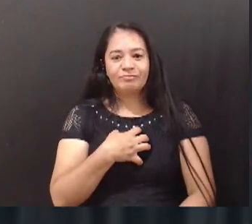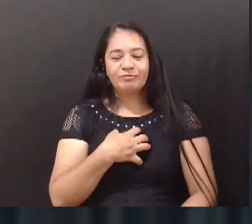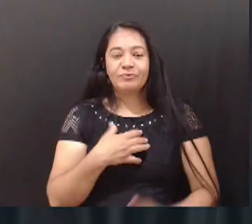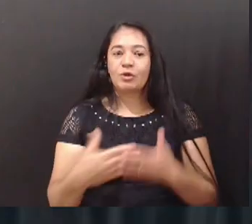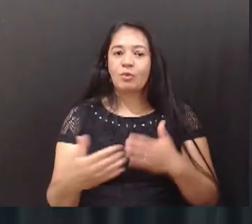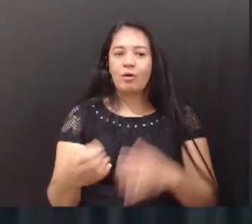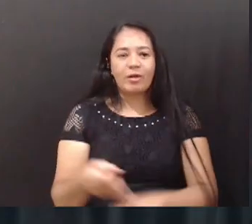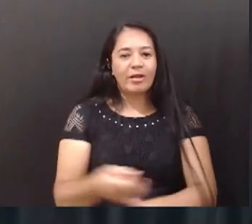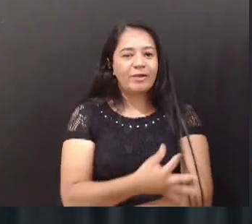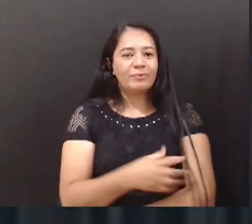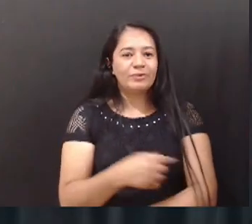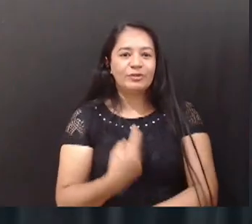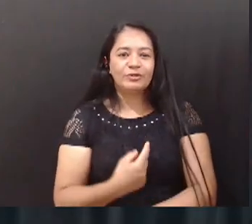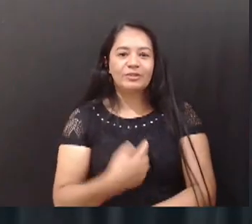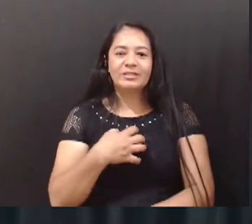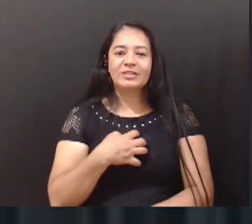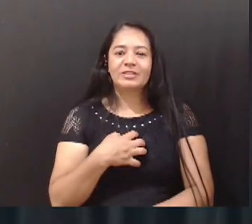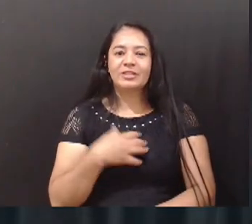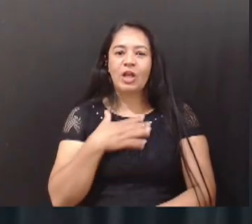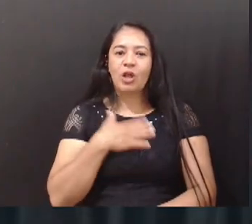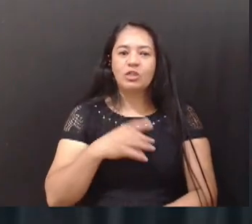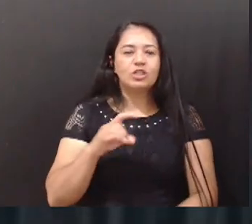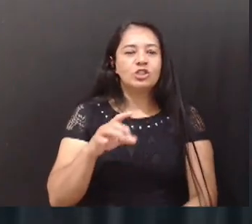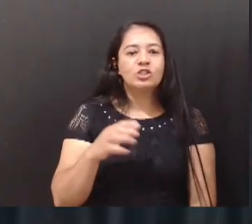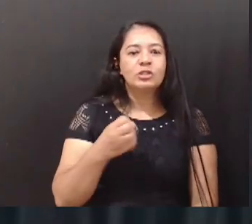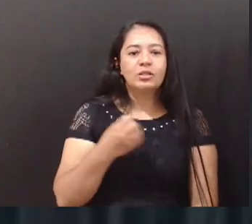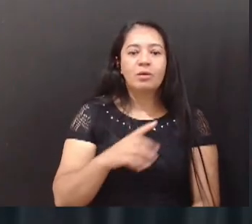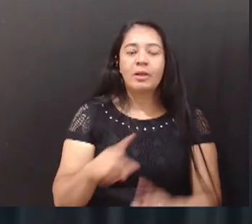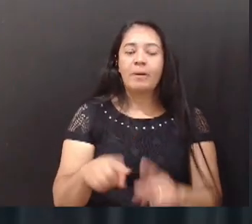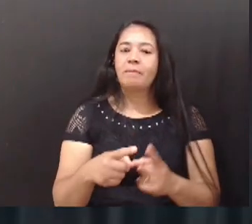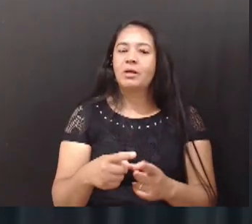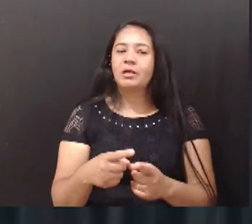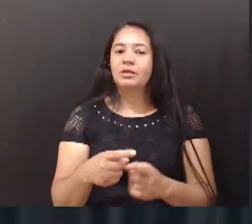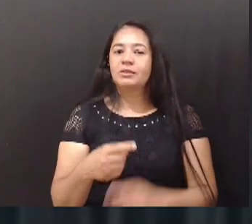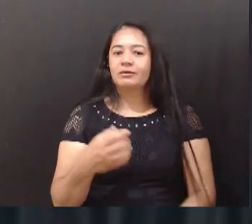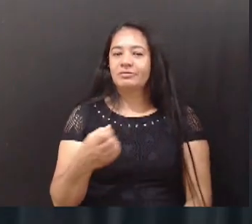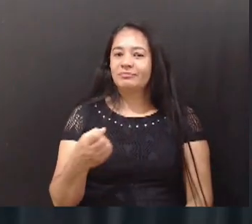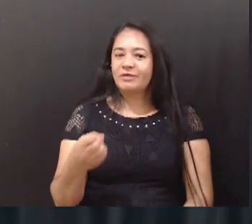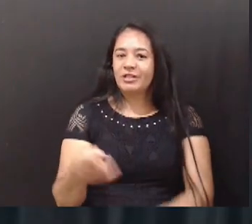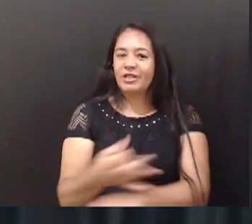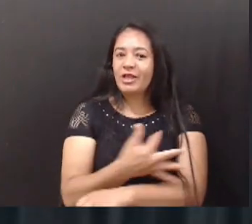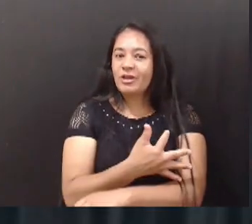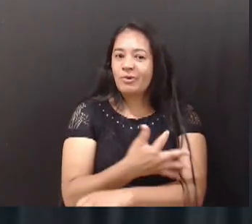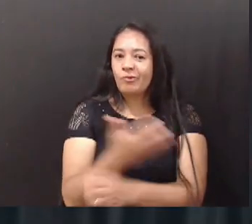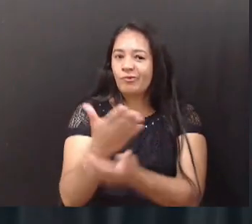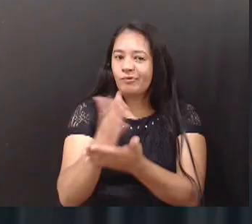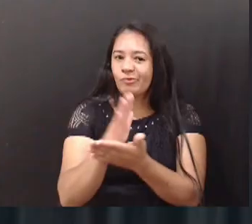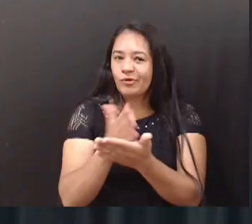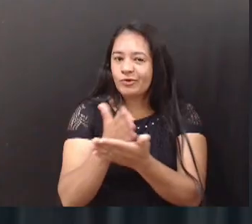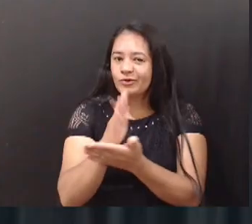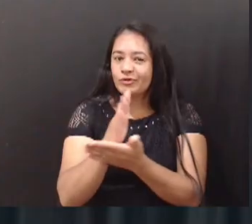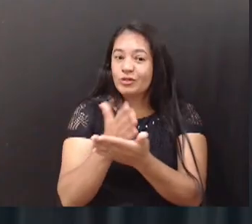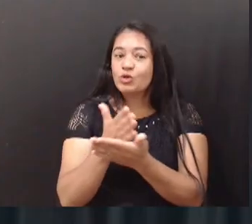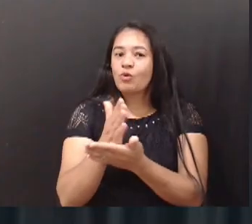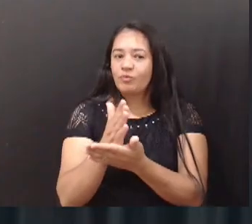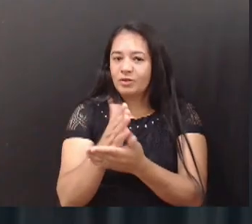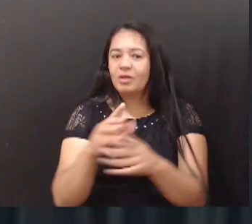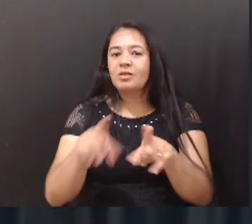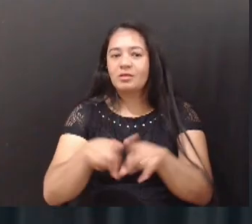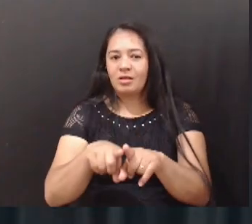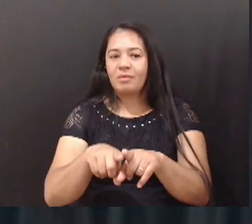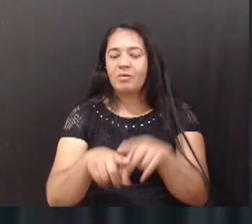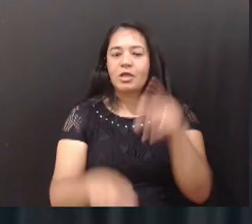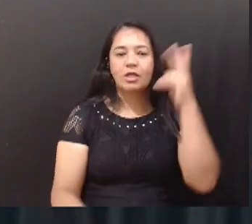tende a gostar só das boas, né? Mas as ruins, as desconfortáveis, também fazem parte da